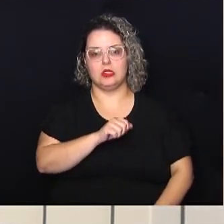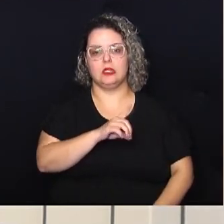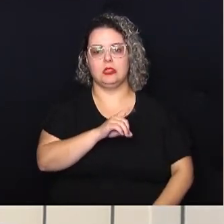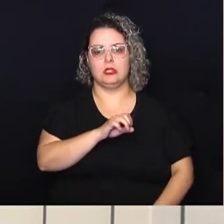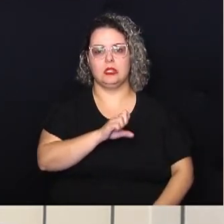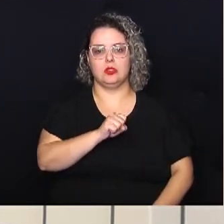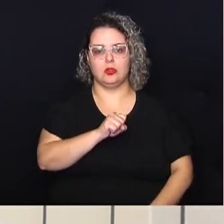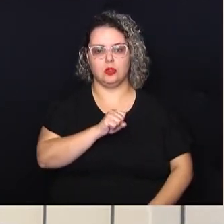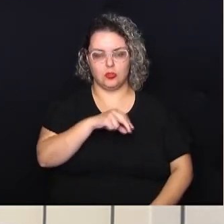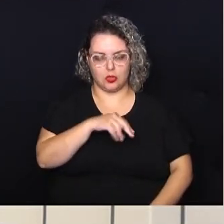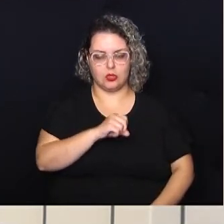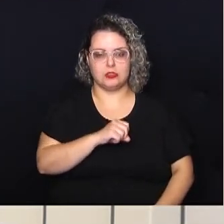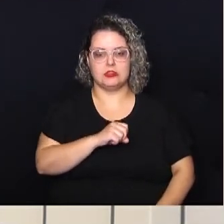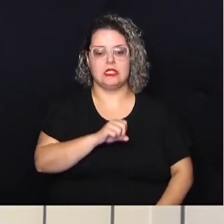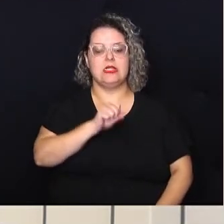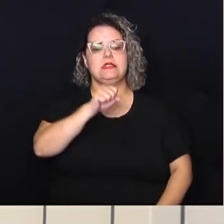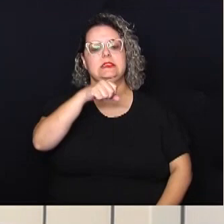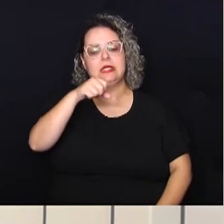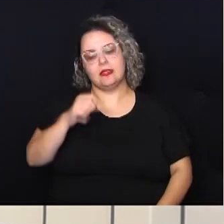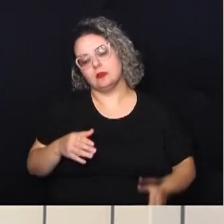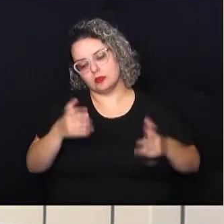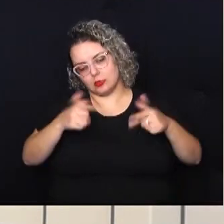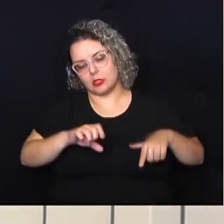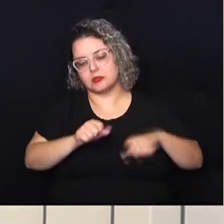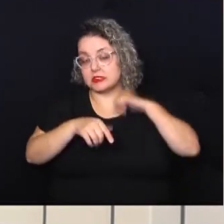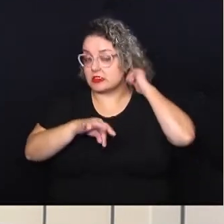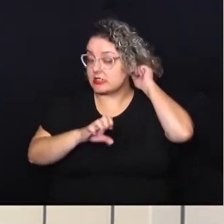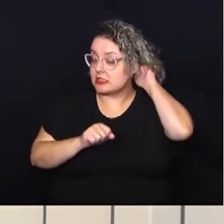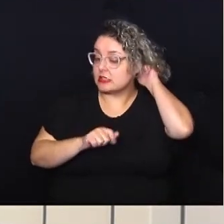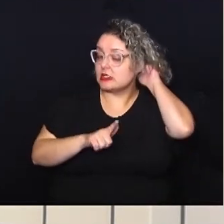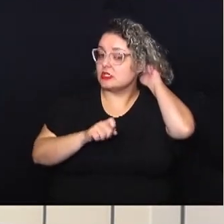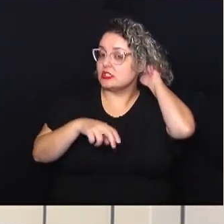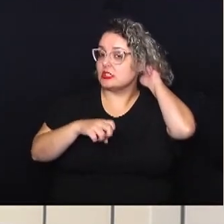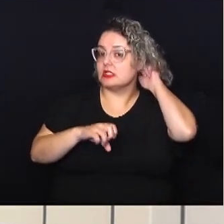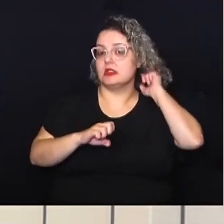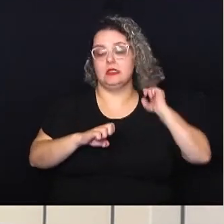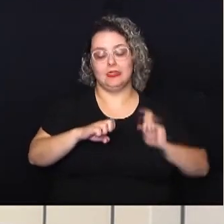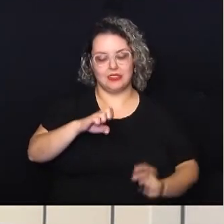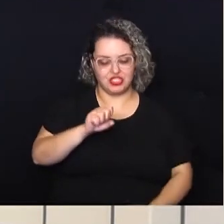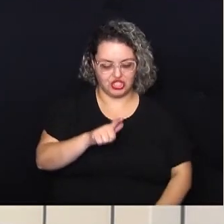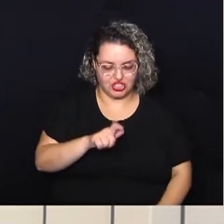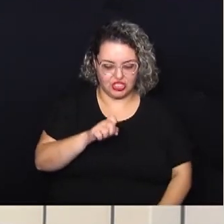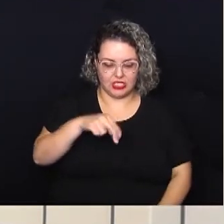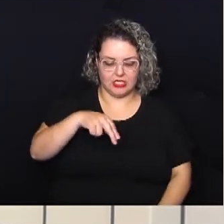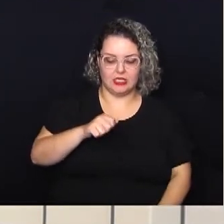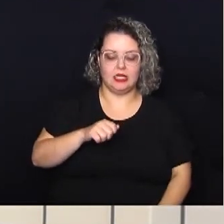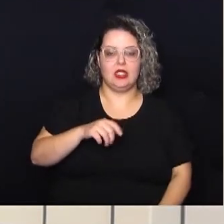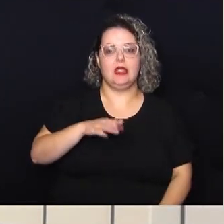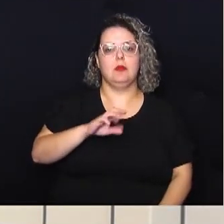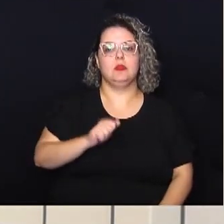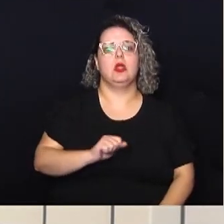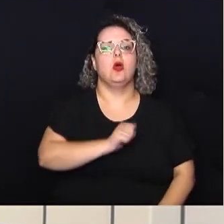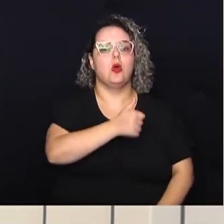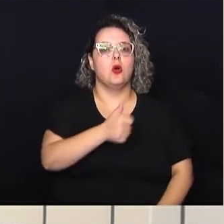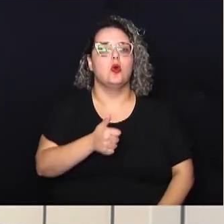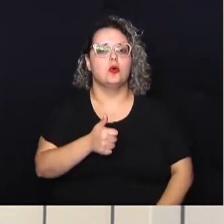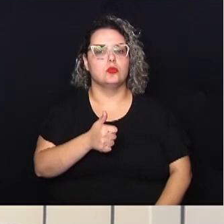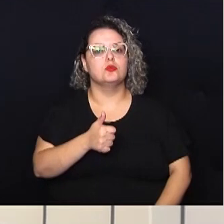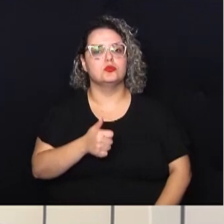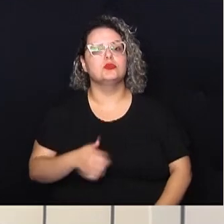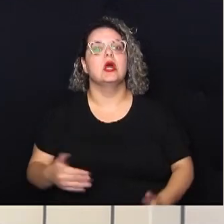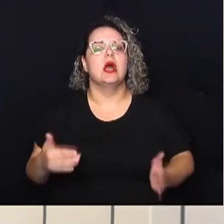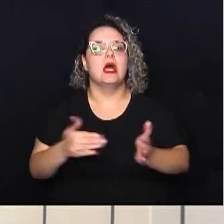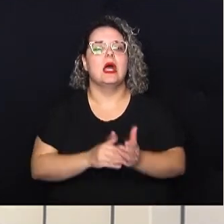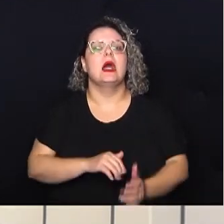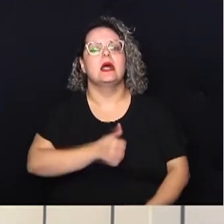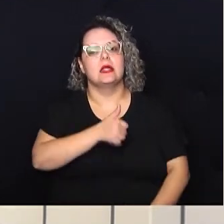Evento neste sábado, dia 22 de julho, começa às 2 horas da tarde, vai até às 11 horas da noite. No domingo, das 7 horas